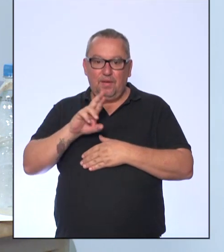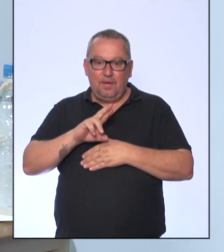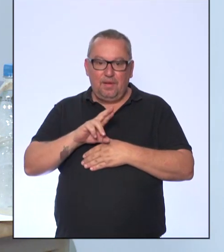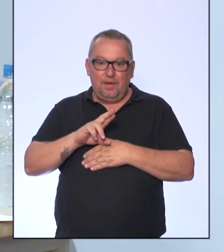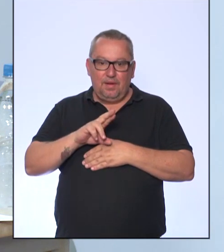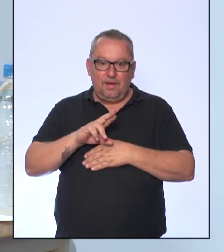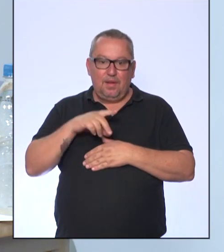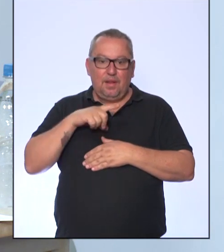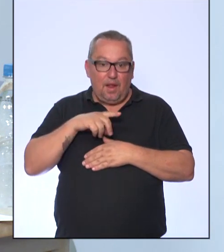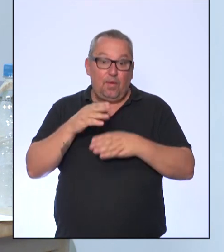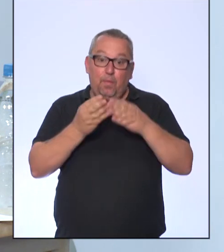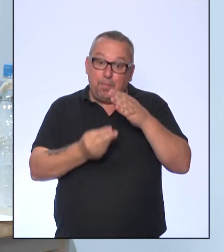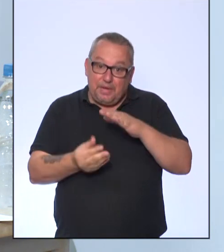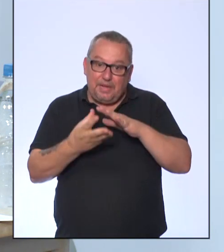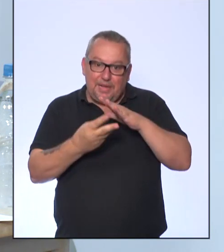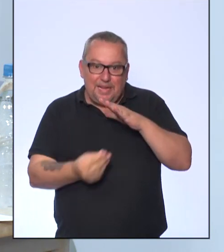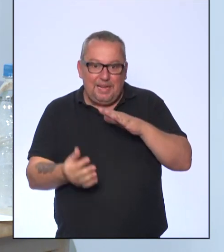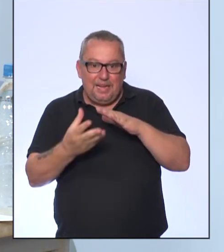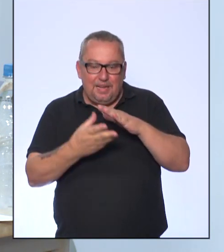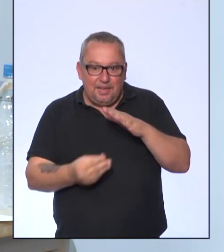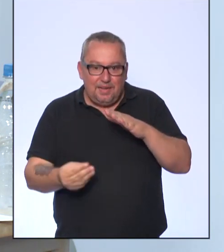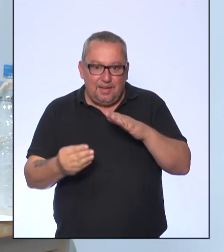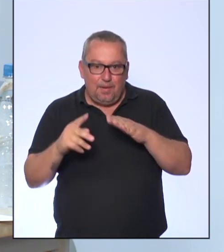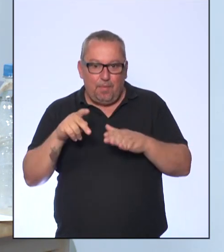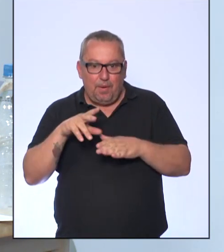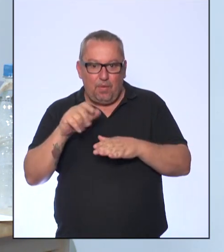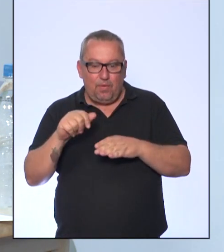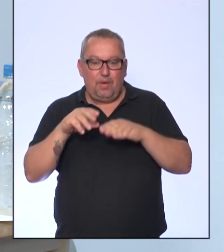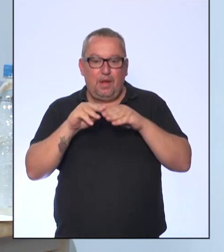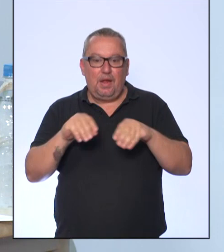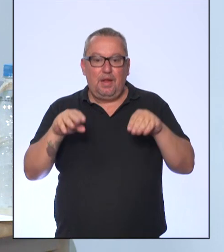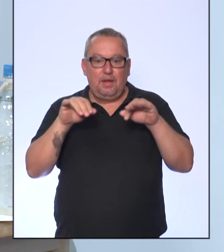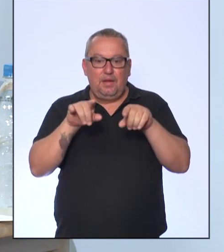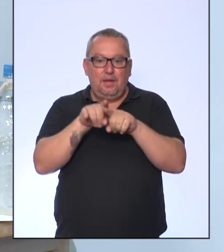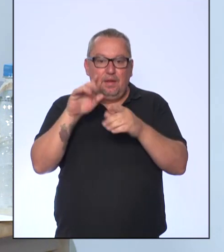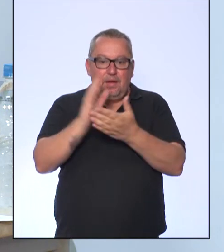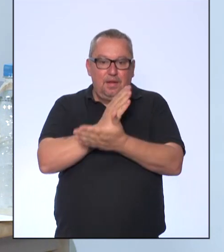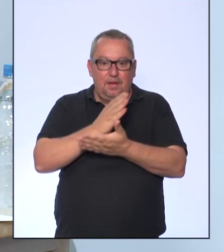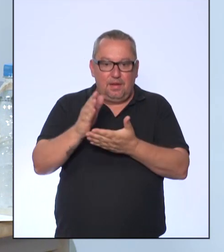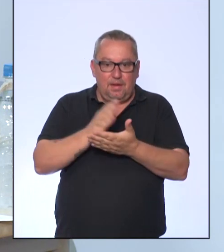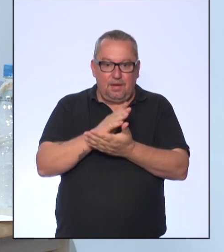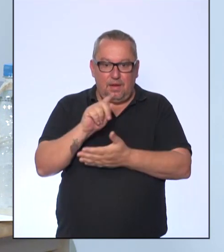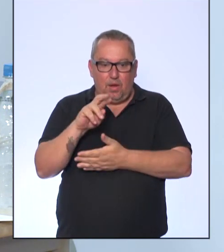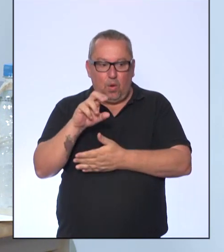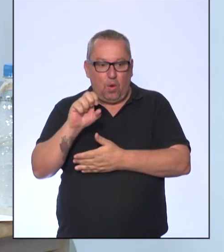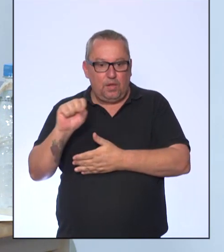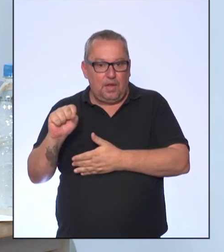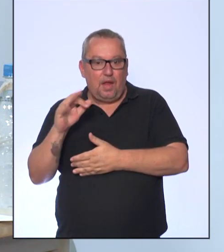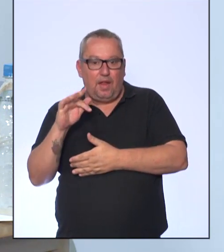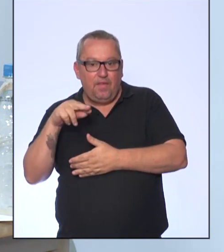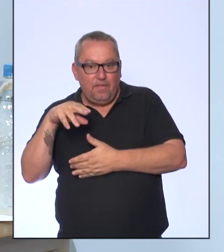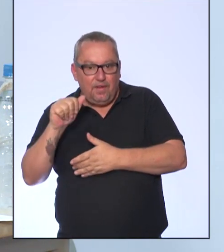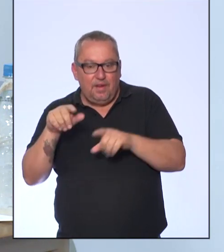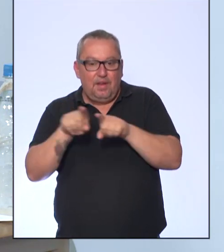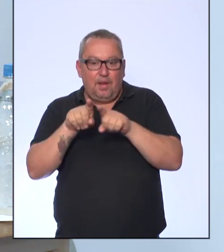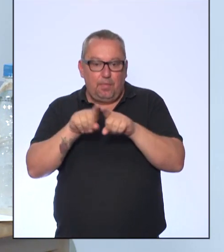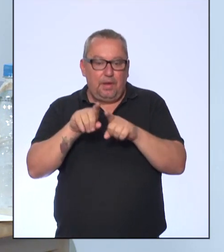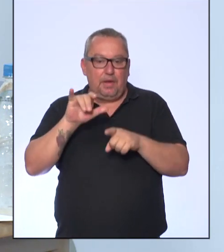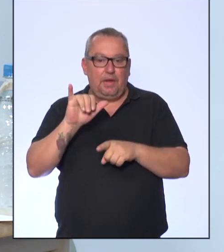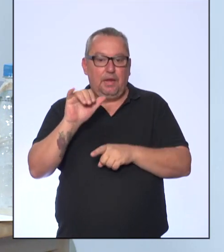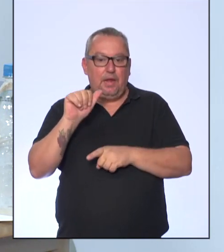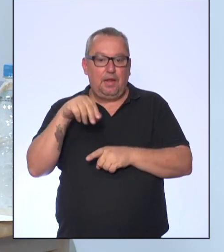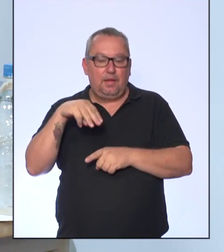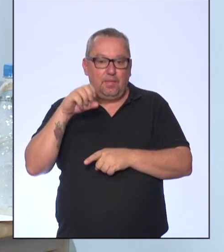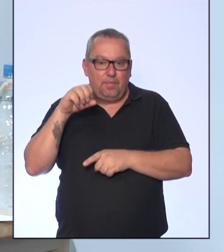sendo peneirada. Muito o bem. Paulo, a areia está separada da grossa e fina. Teve a Yasmin também, ela